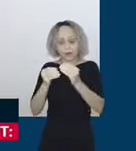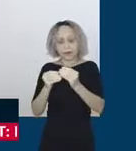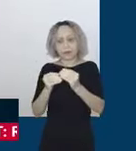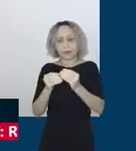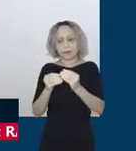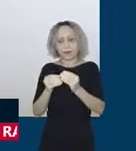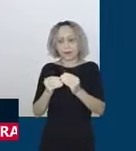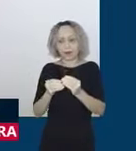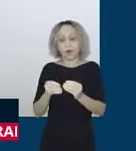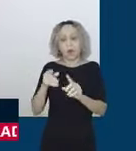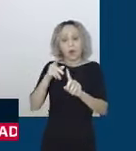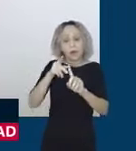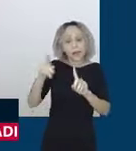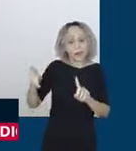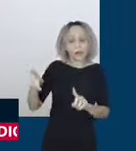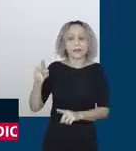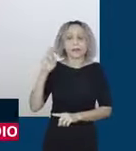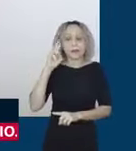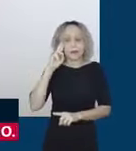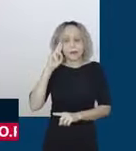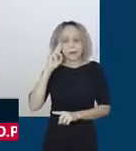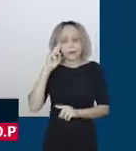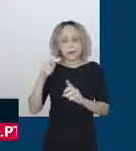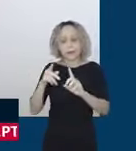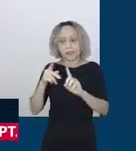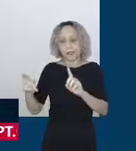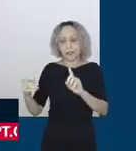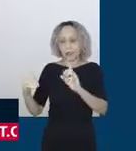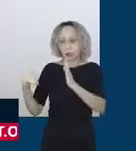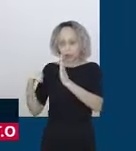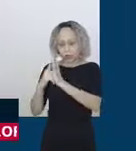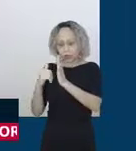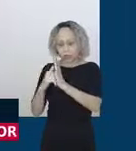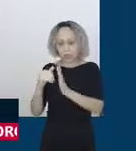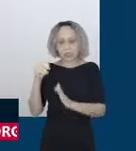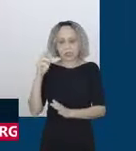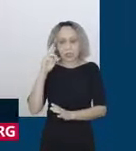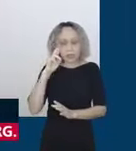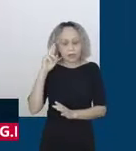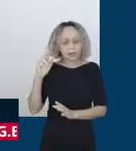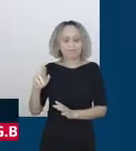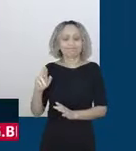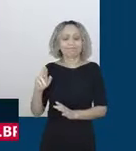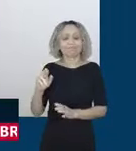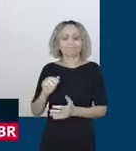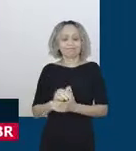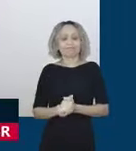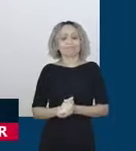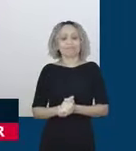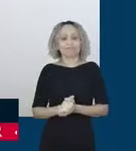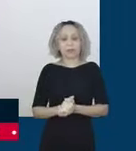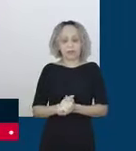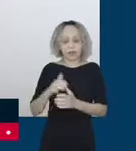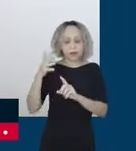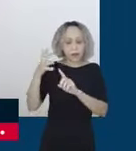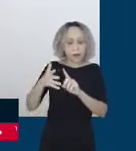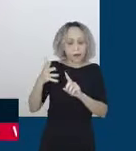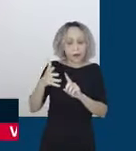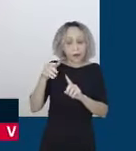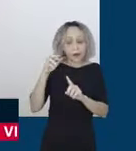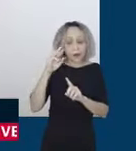do Senado, Rodrigo Pacheco, que estava no debate, estava lá, o presidente do Banco